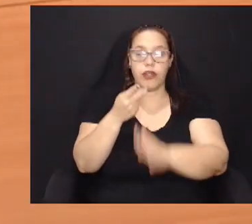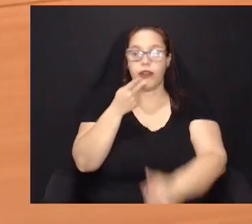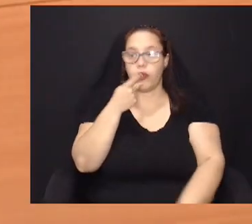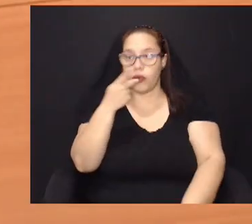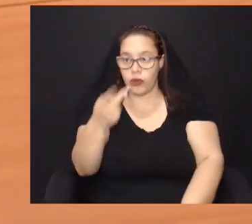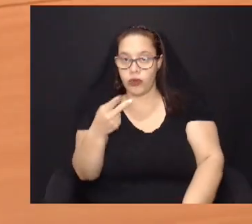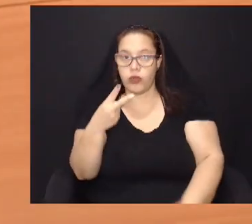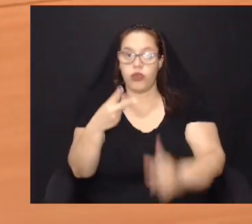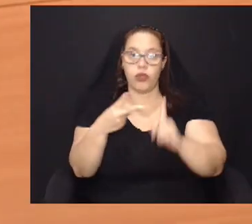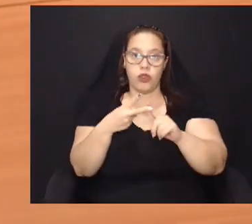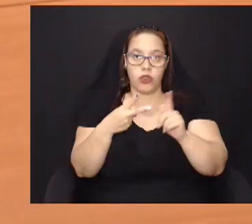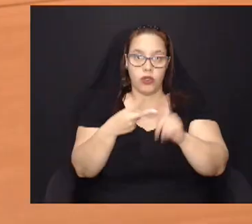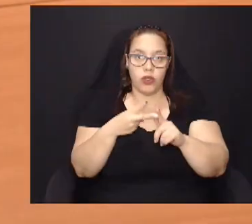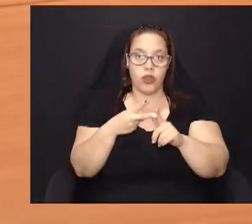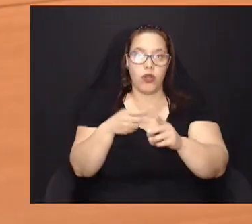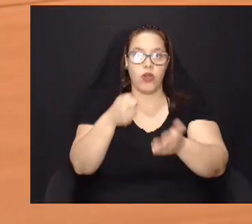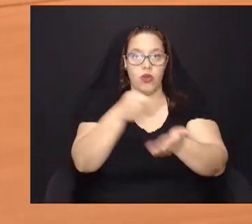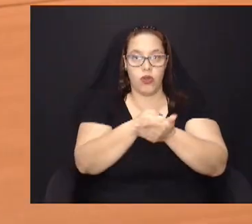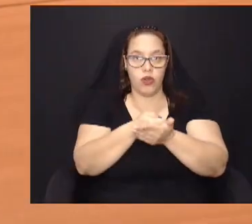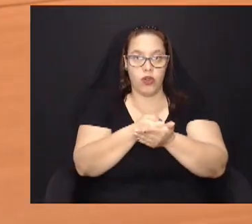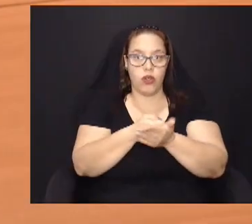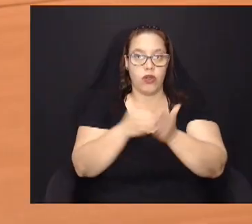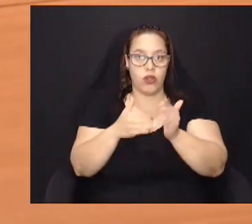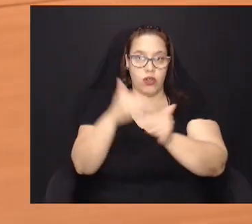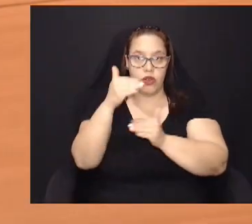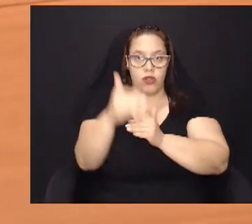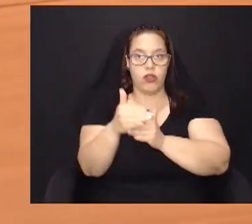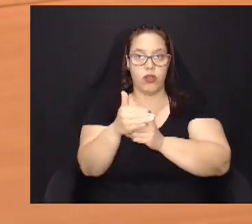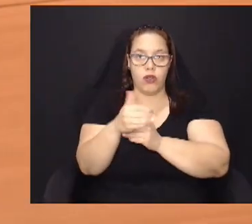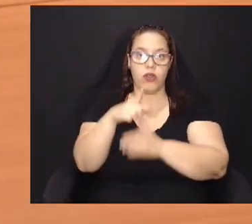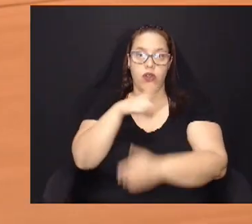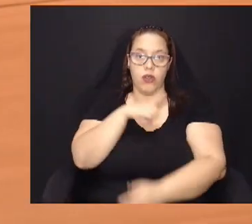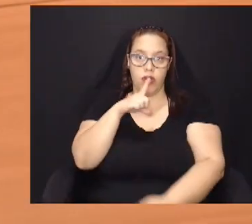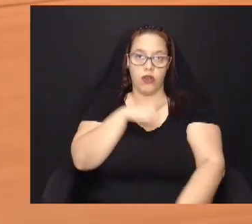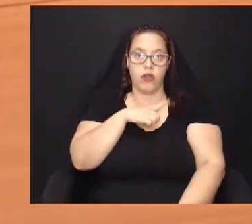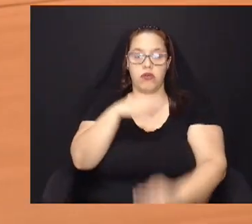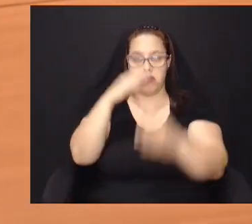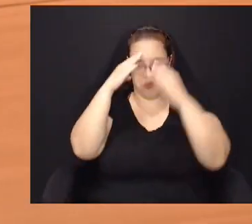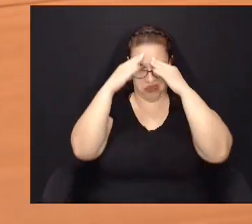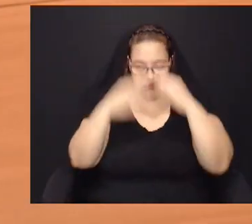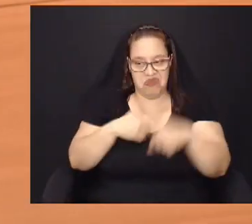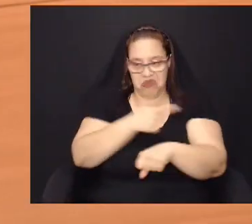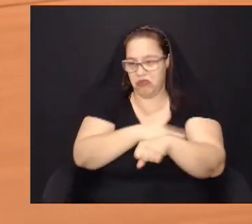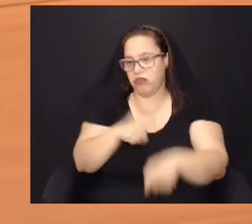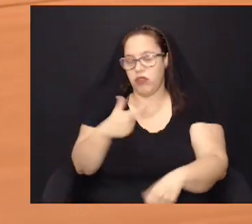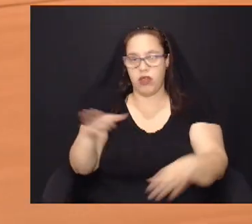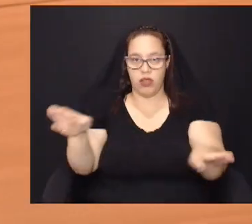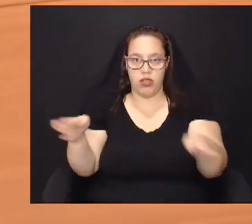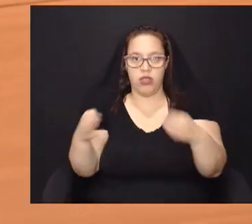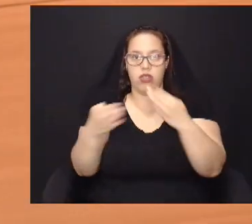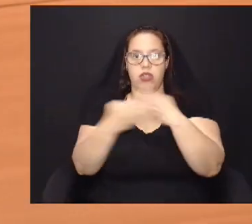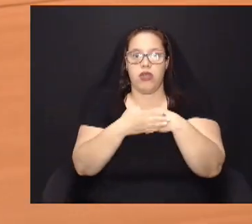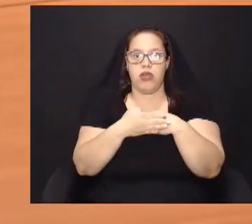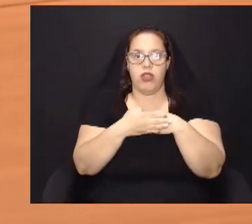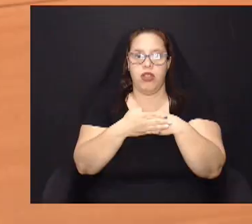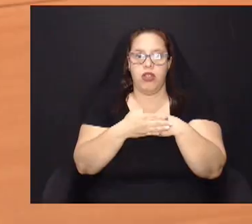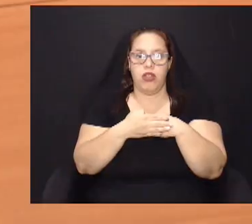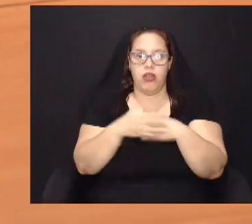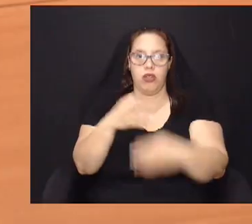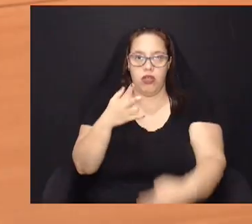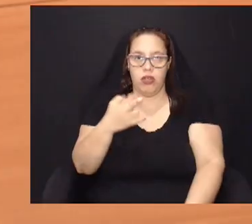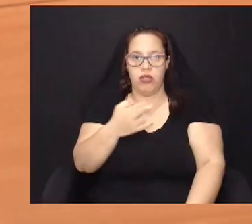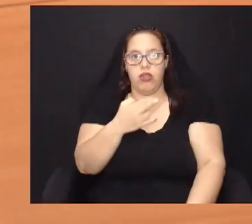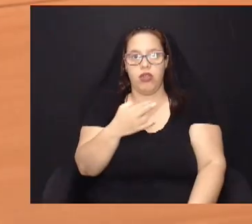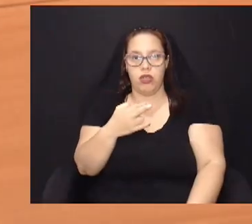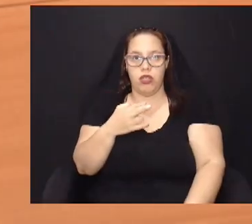gente multa, depois vai para uma instância, se houver o desrespeito, a lacração, cortou o lacre, o